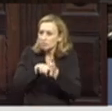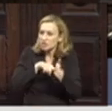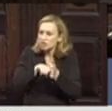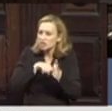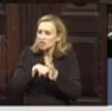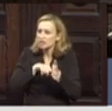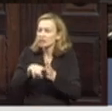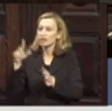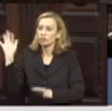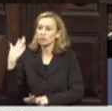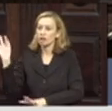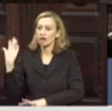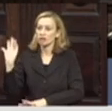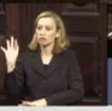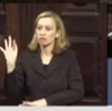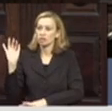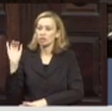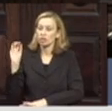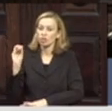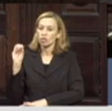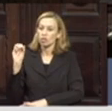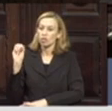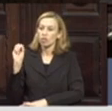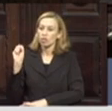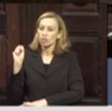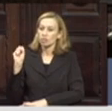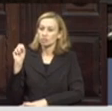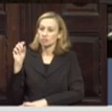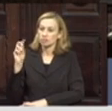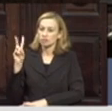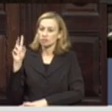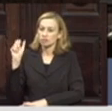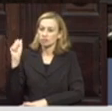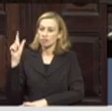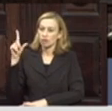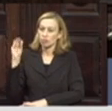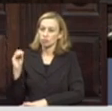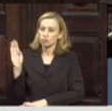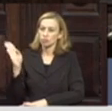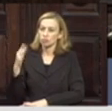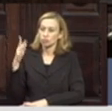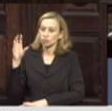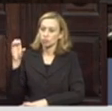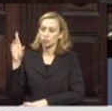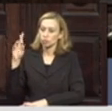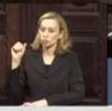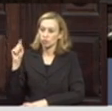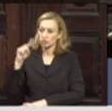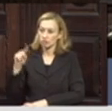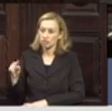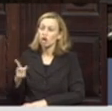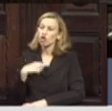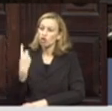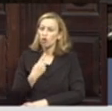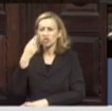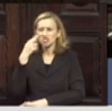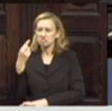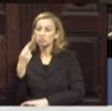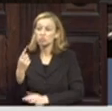se constitui na principal possibilidade de aparecimento de febre